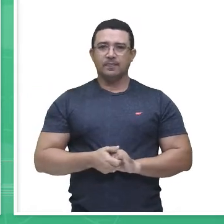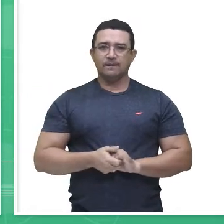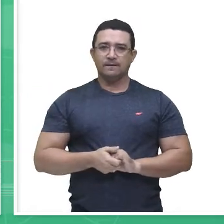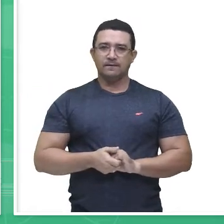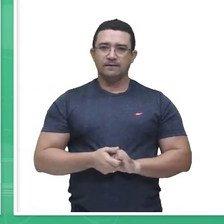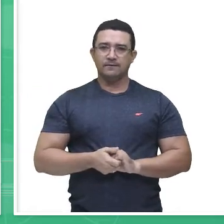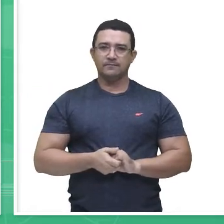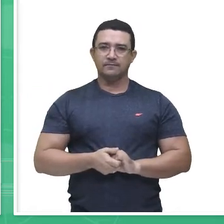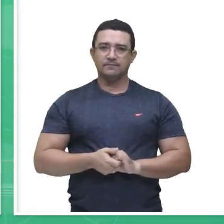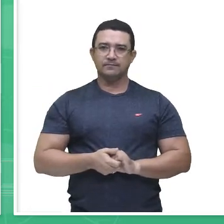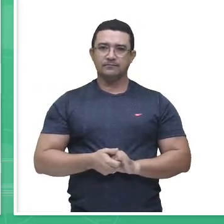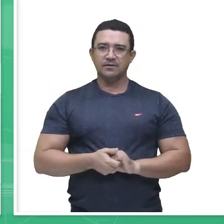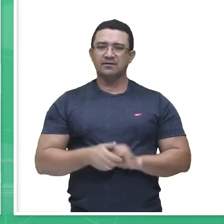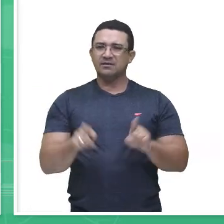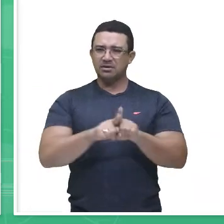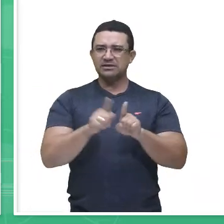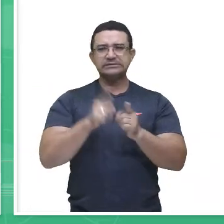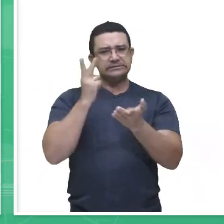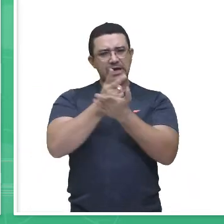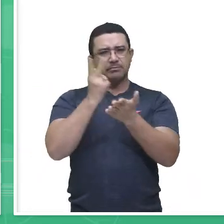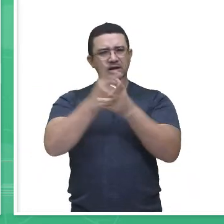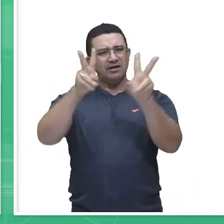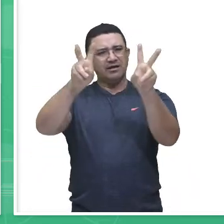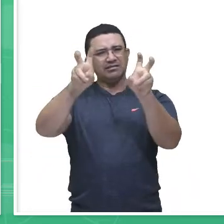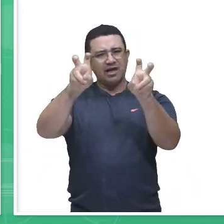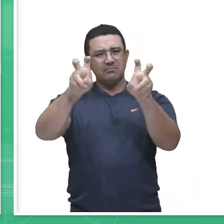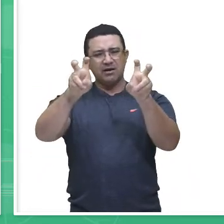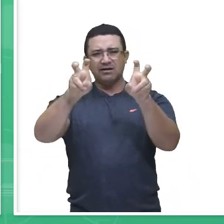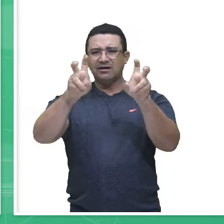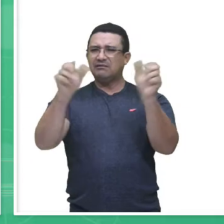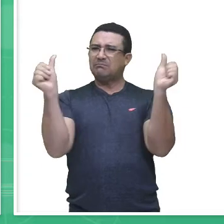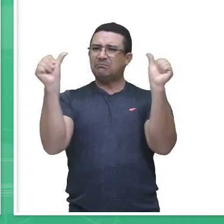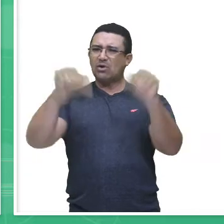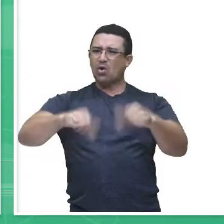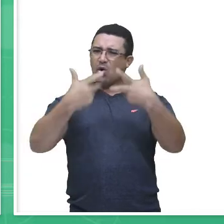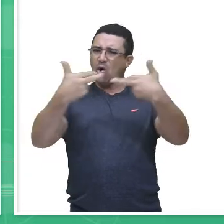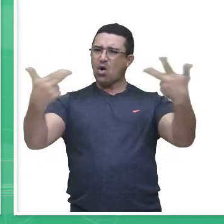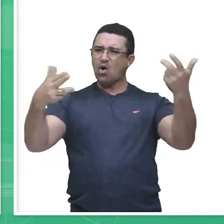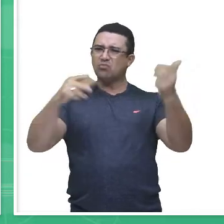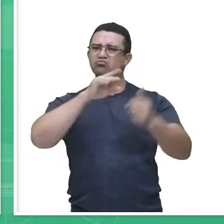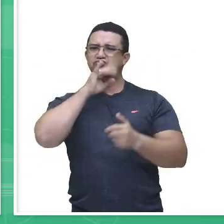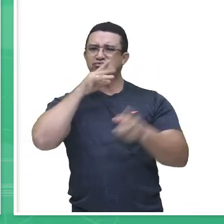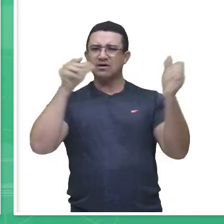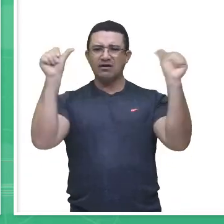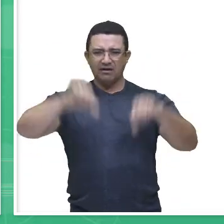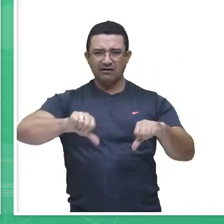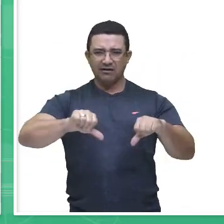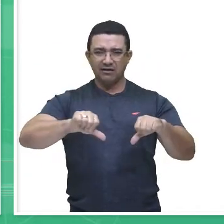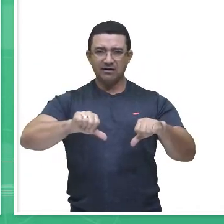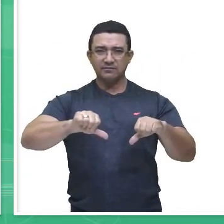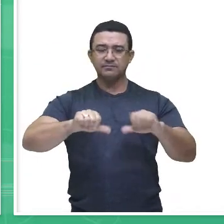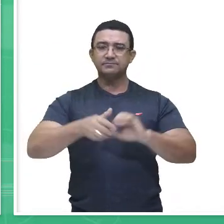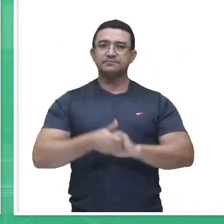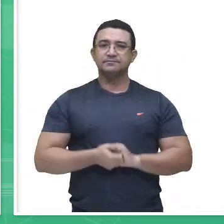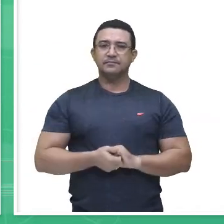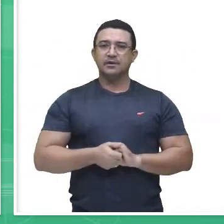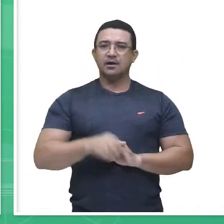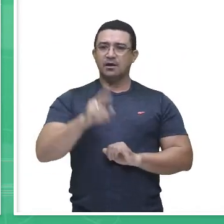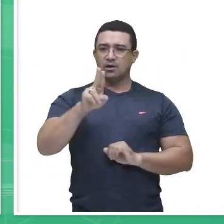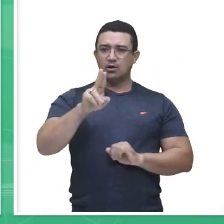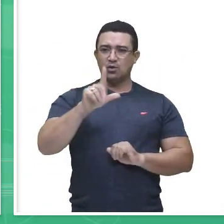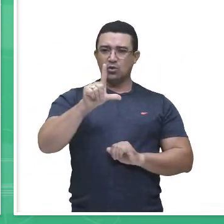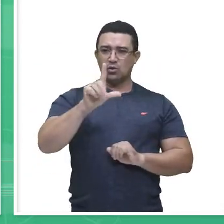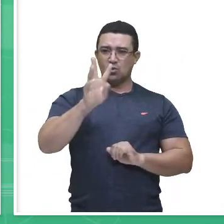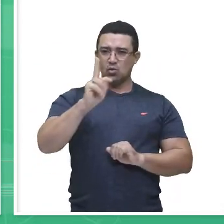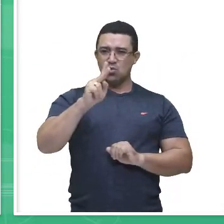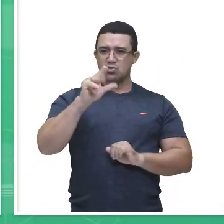e do pessimismo, certo? Então, essa segunda geração, a ultrarromântica, é uma geração um